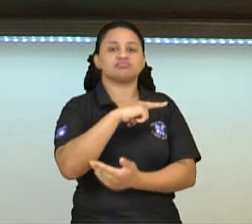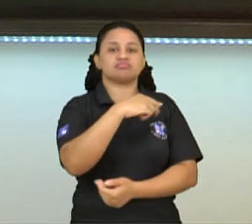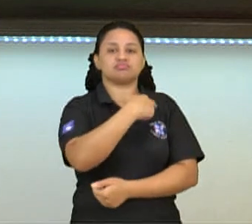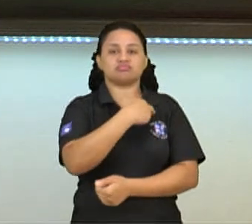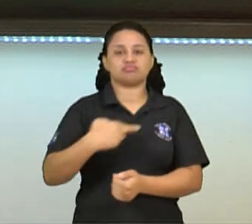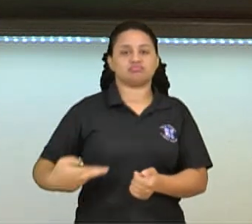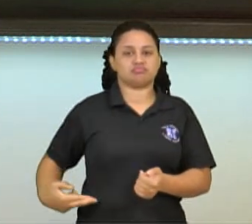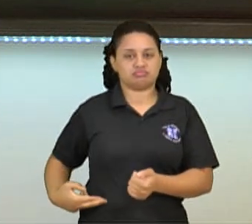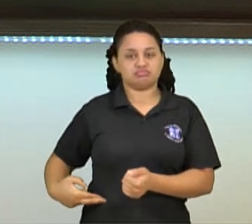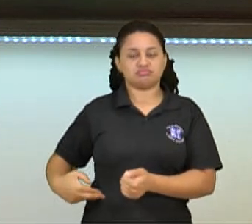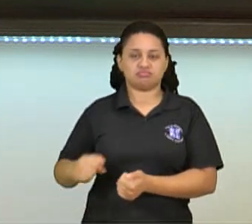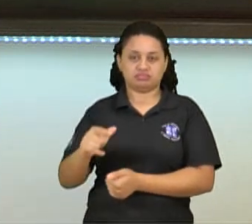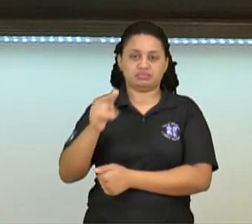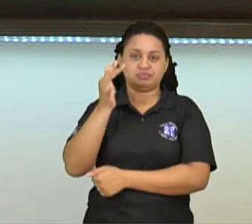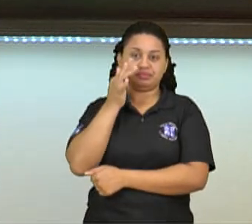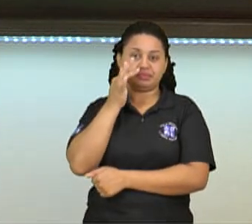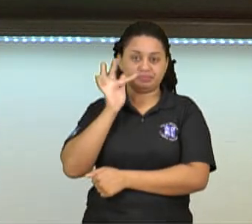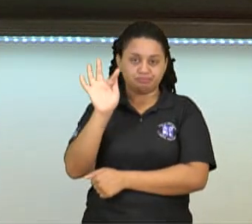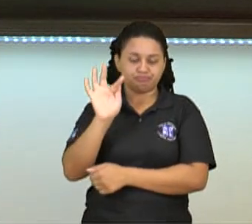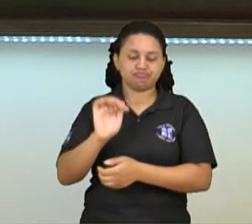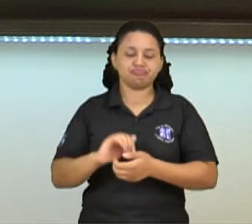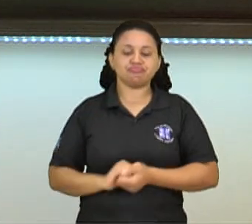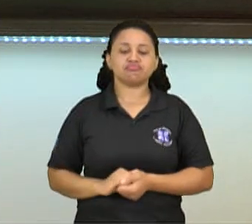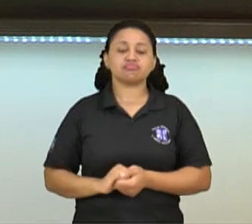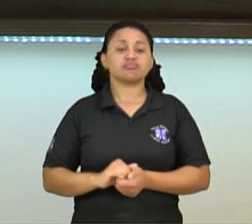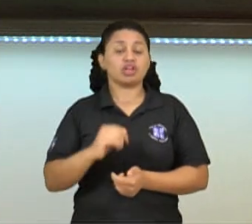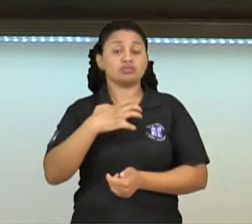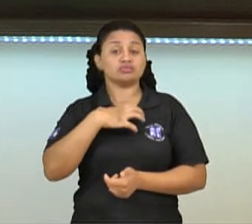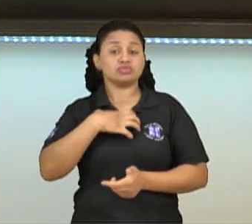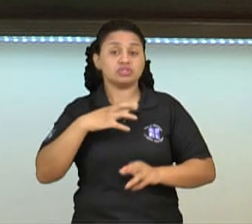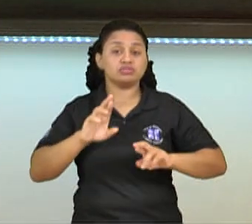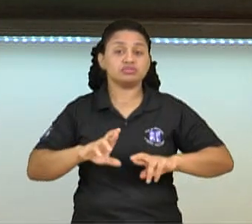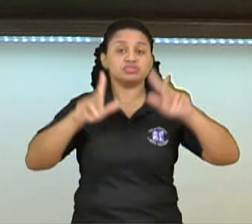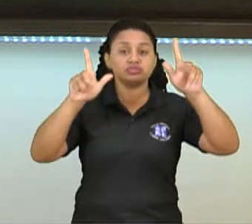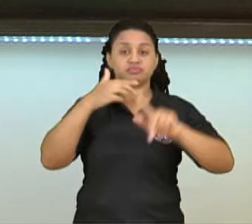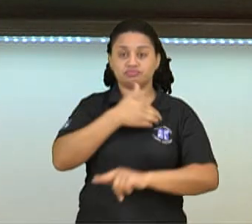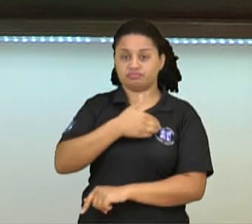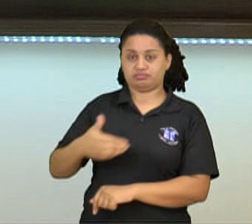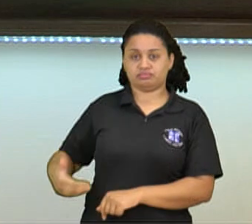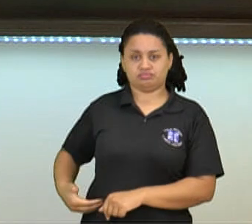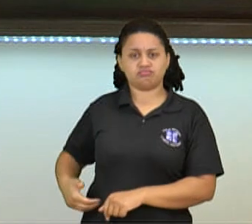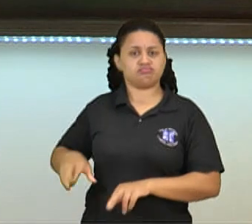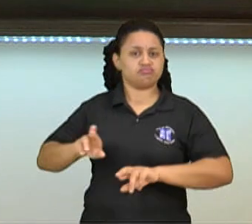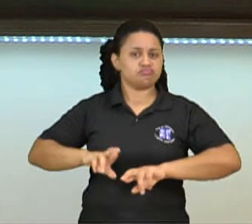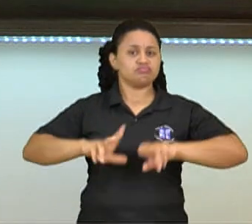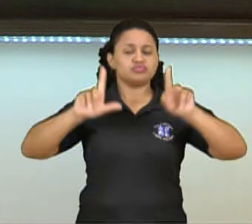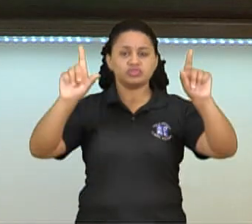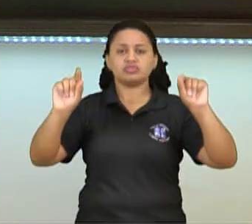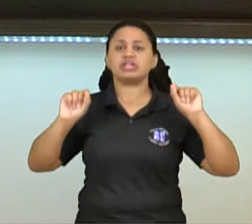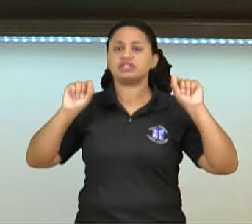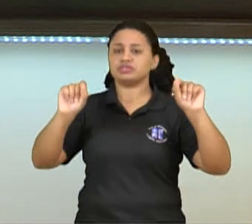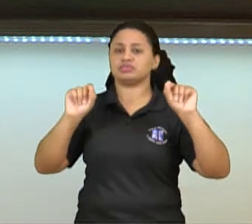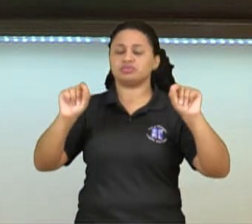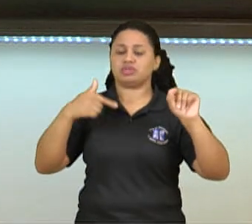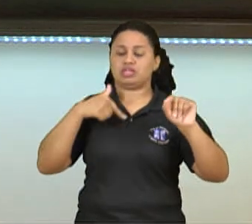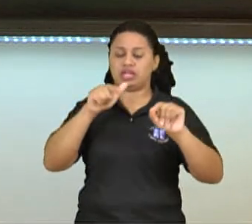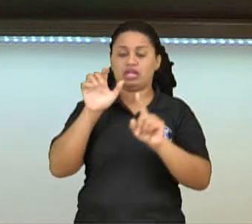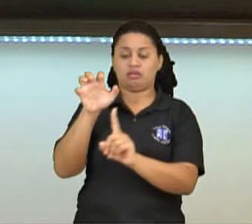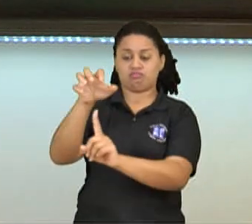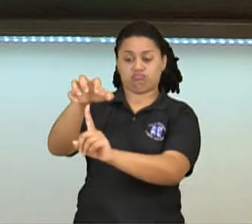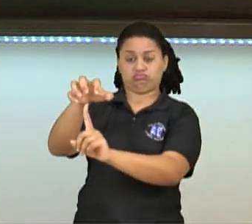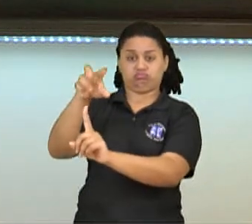na França uma república. É um novo modelo de governo totalmente diferente daquela monarquia